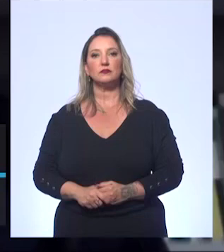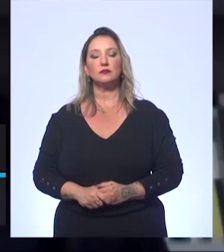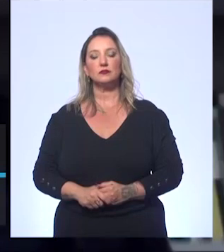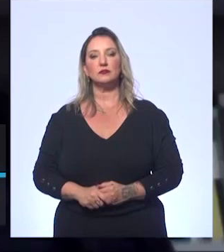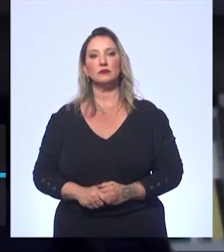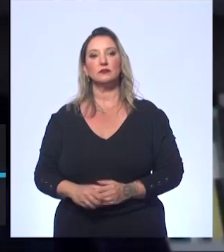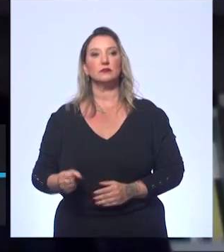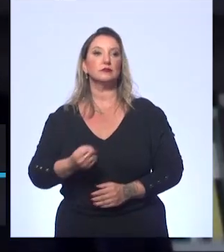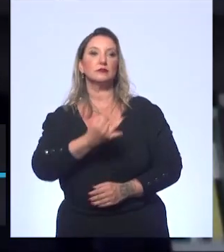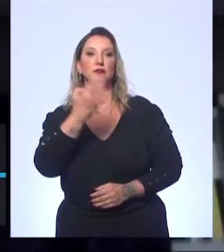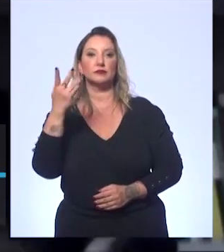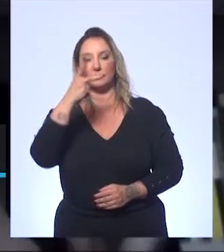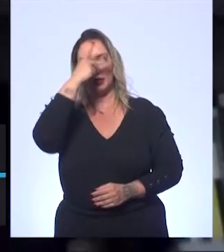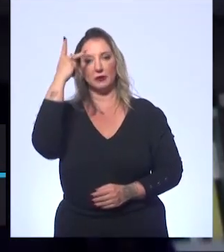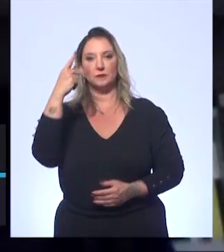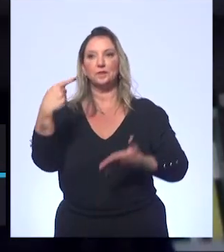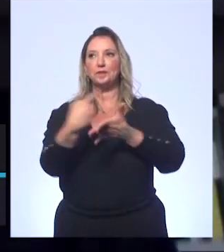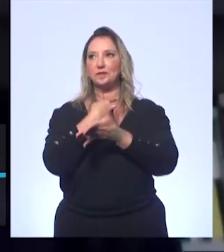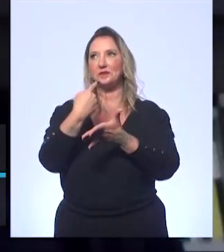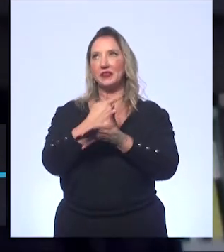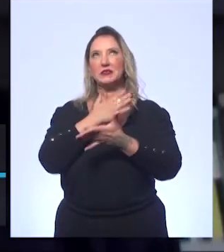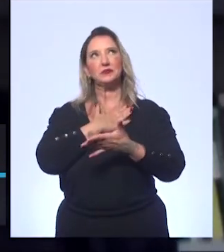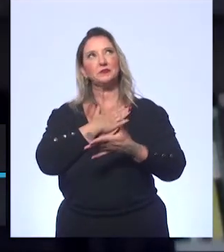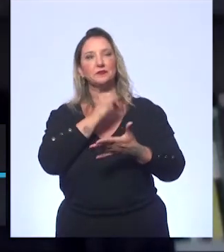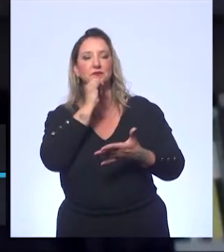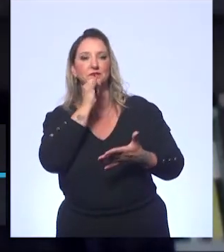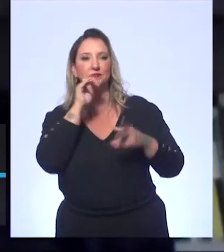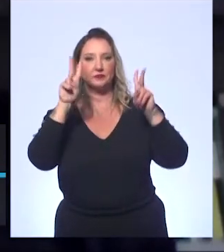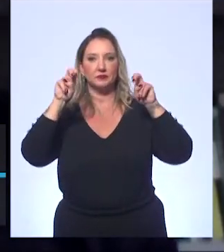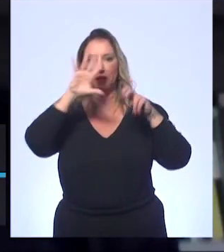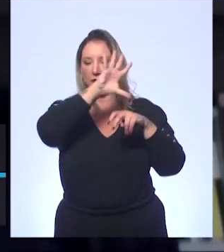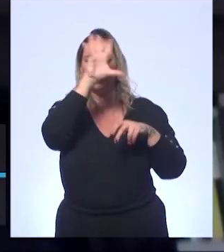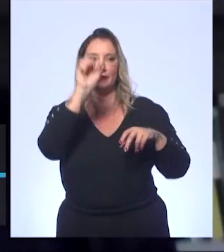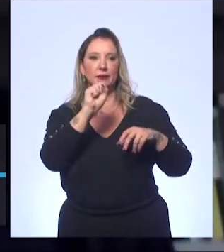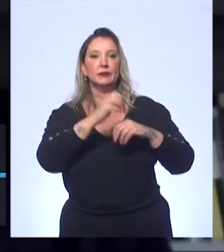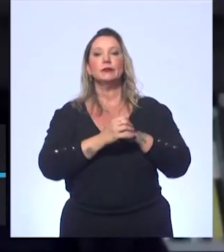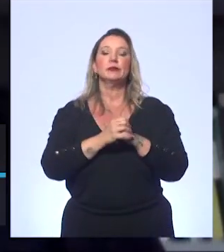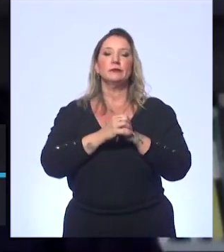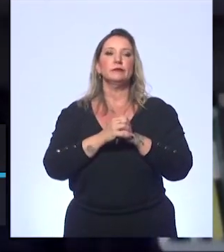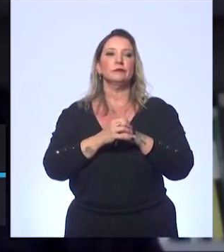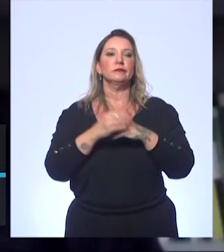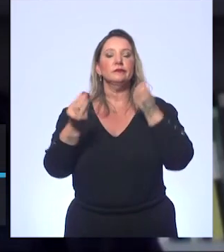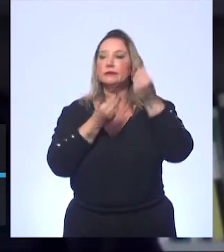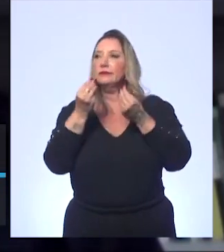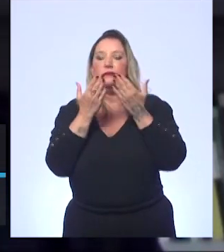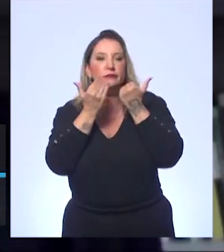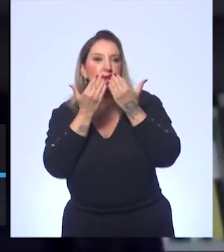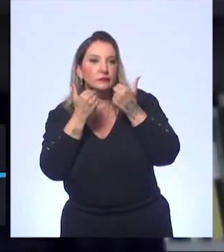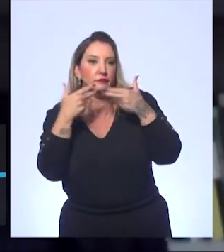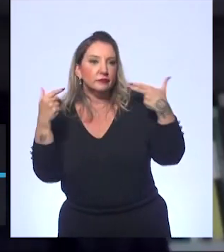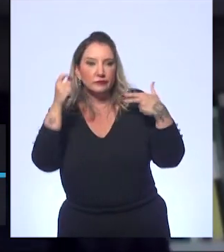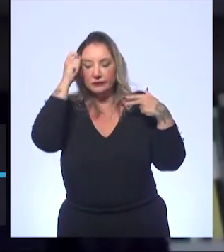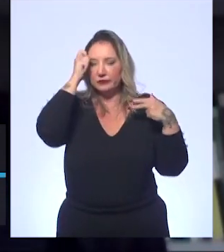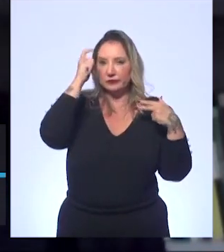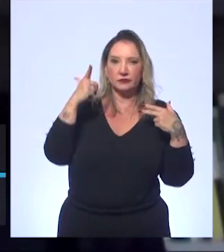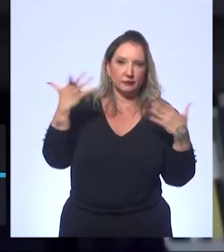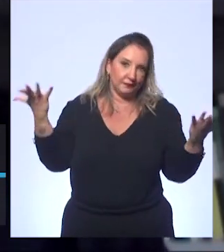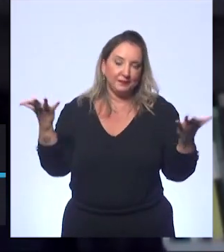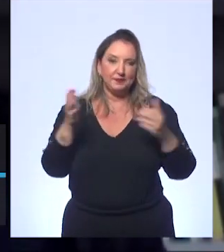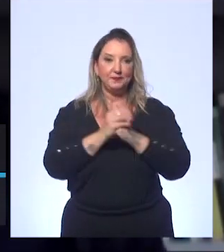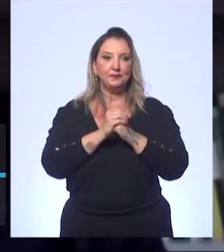Muita gente, por exemplo, quando me pergunta sobre a África, é sobre comida, sobre